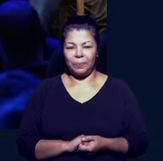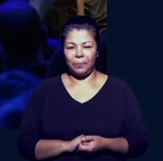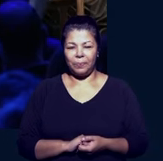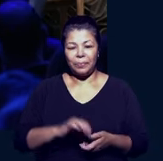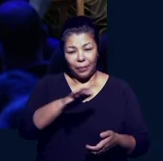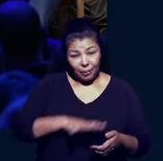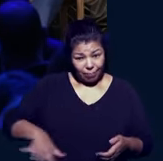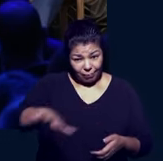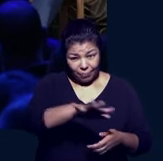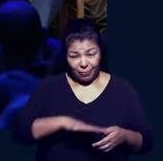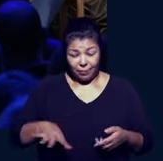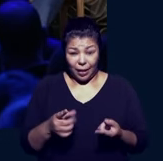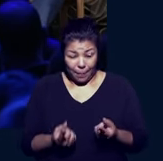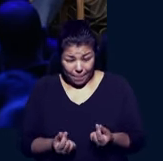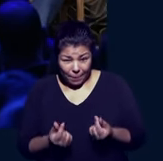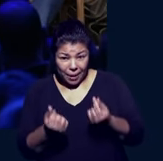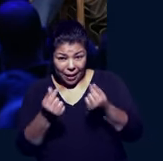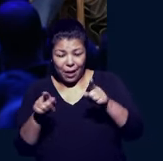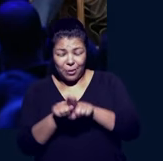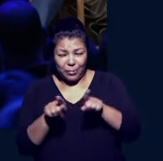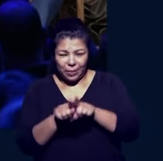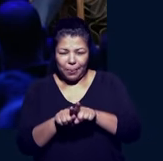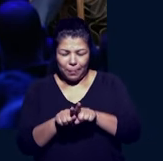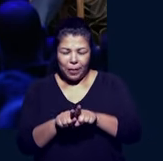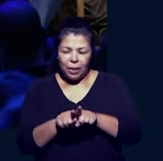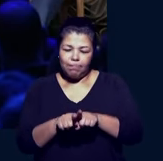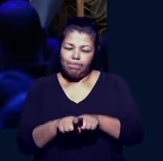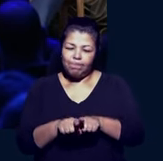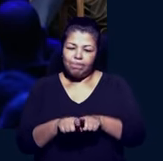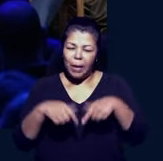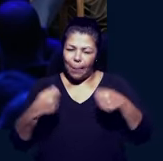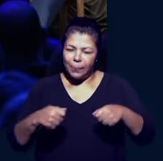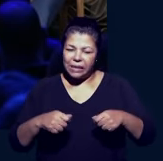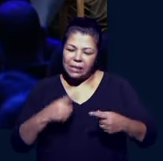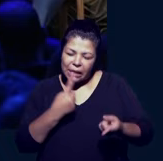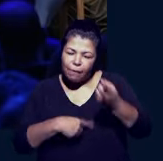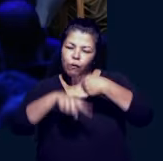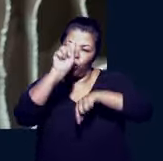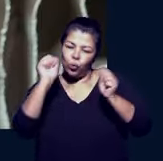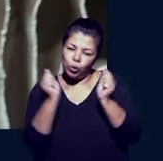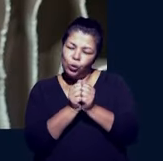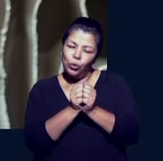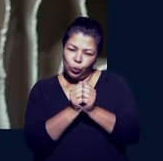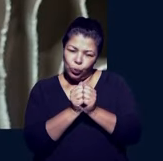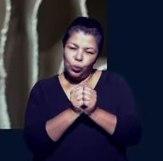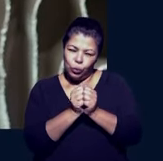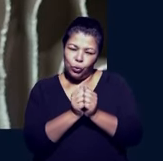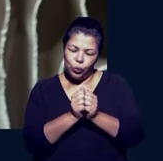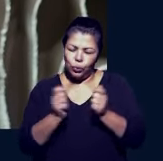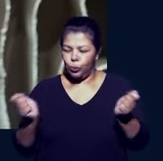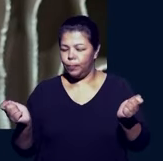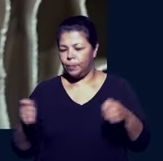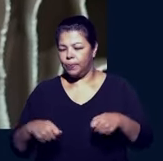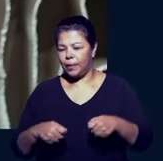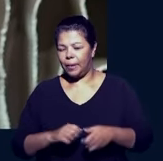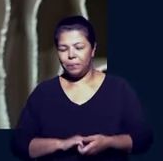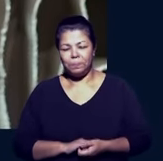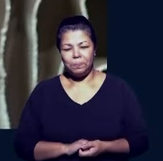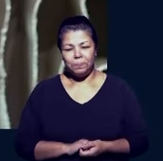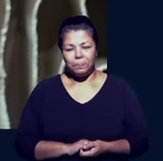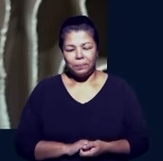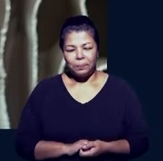acho que tem tem evoluído junto né E tem trazido Acho que outras eh outros mecanismos de financiamento né